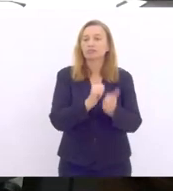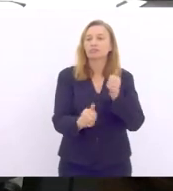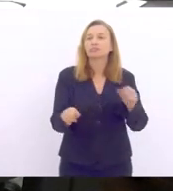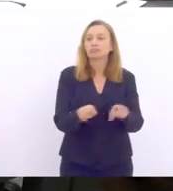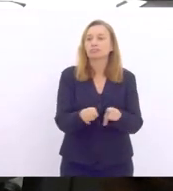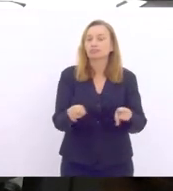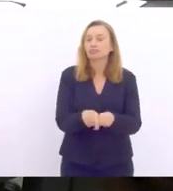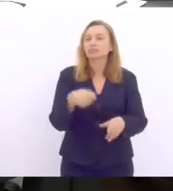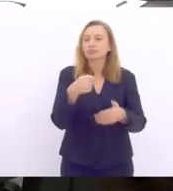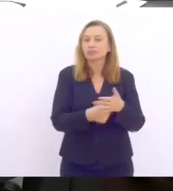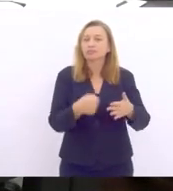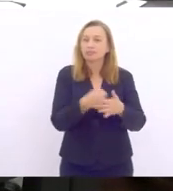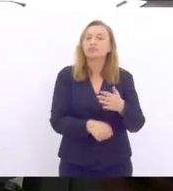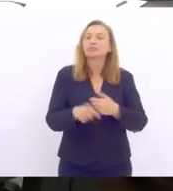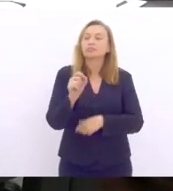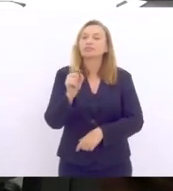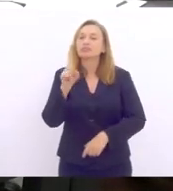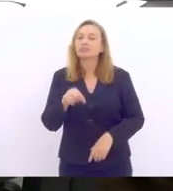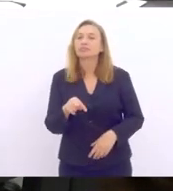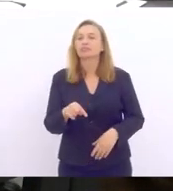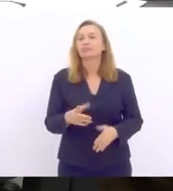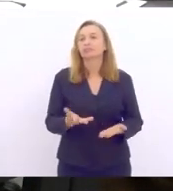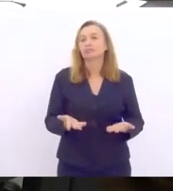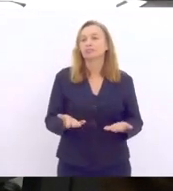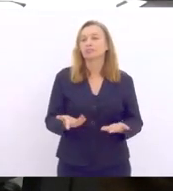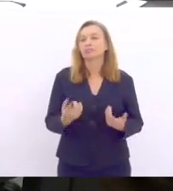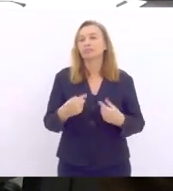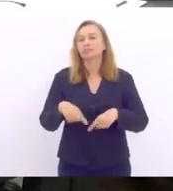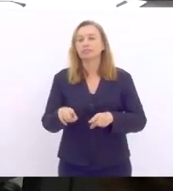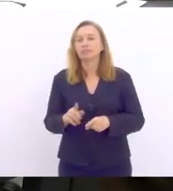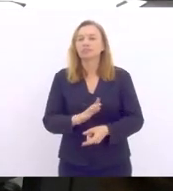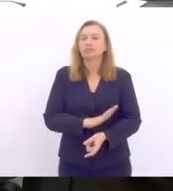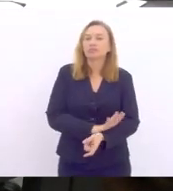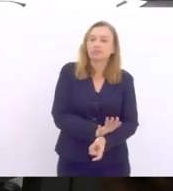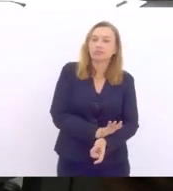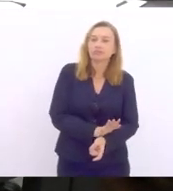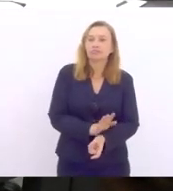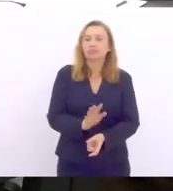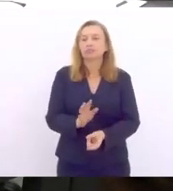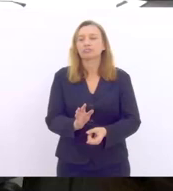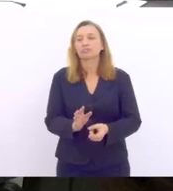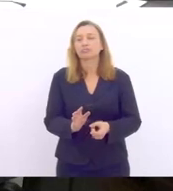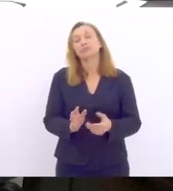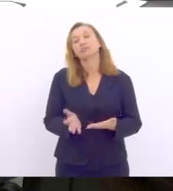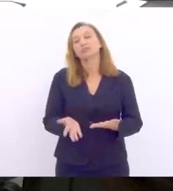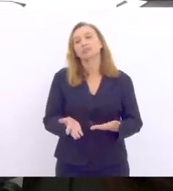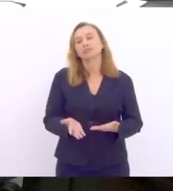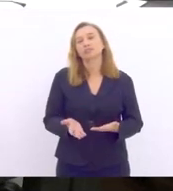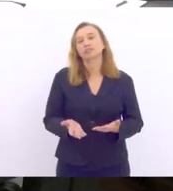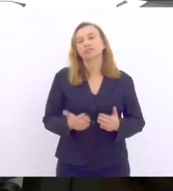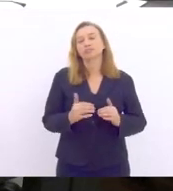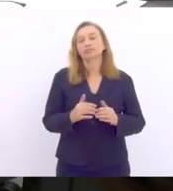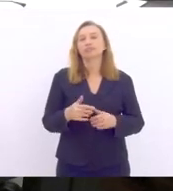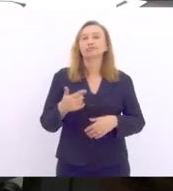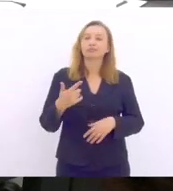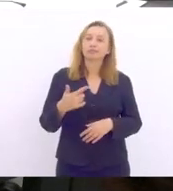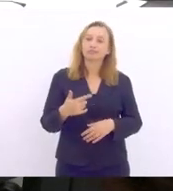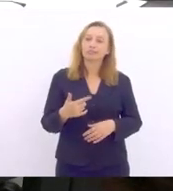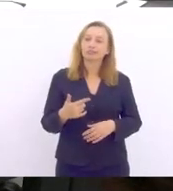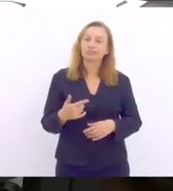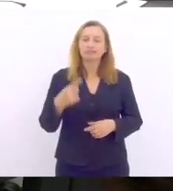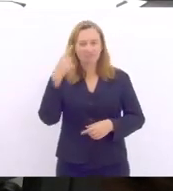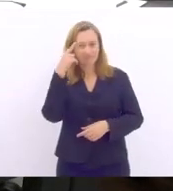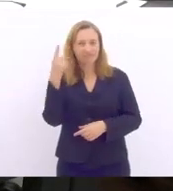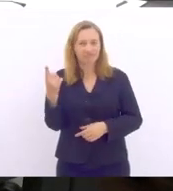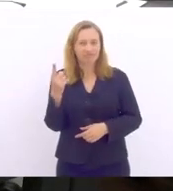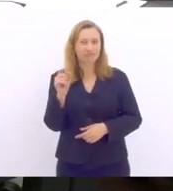luta que é o processo contra o racismo nos estádios e essa reprodução de uma lógica que